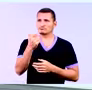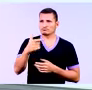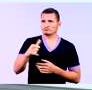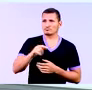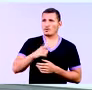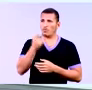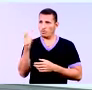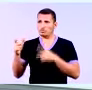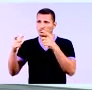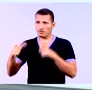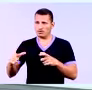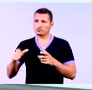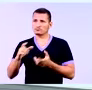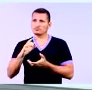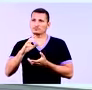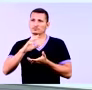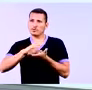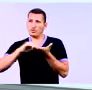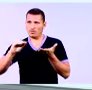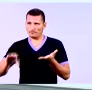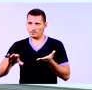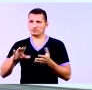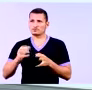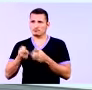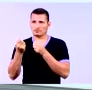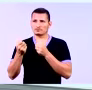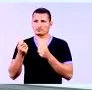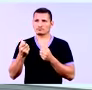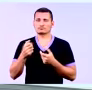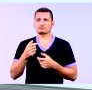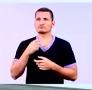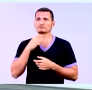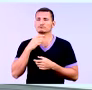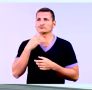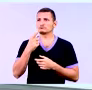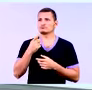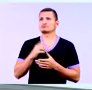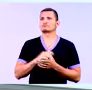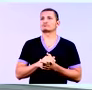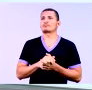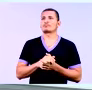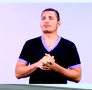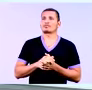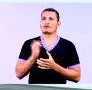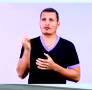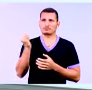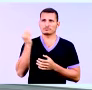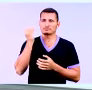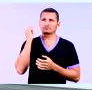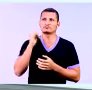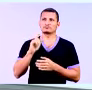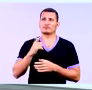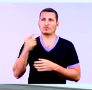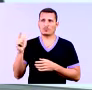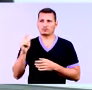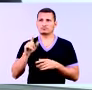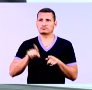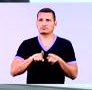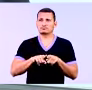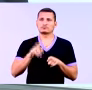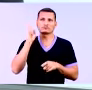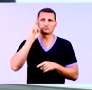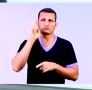recuperar. Tá? Nós estamos discutindo aqui o conceito de transação. Mas é importante essa lembrança. Uma outra coisa que eu gostaria de lembrar para vocês,